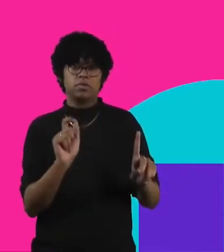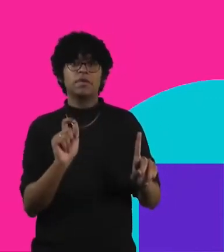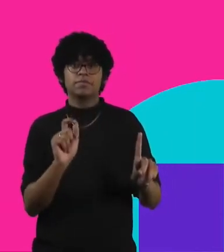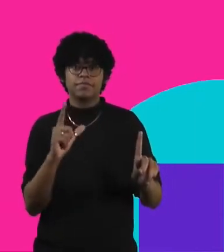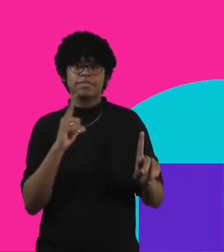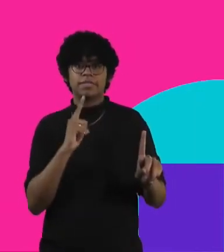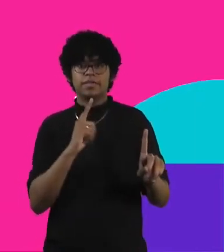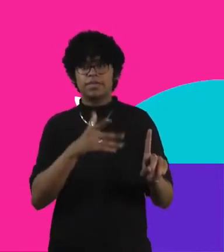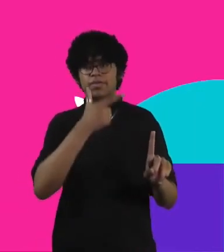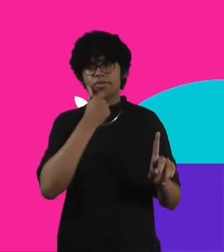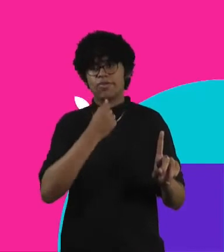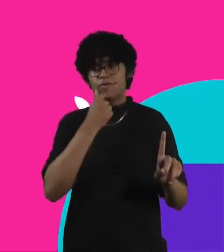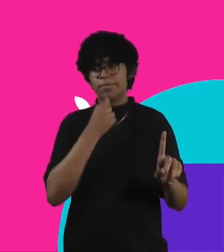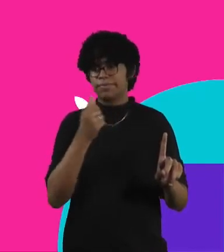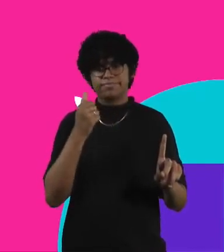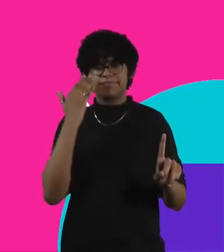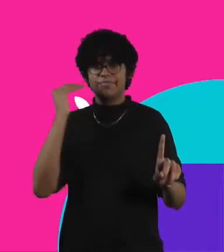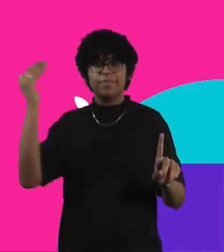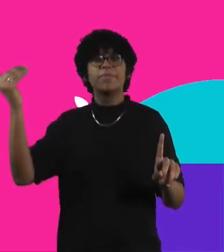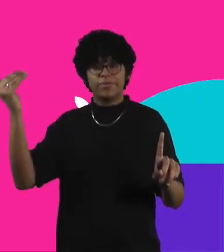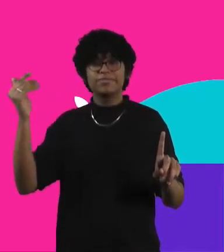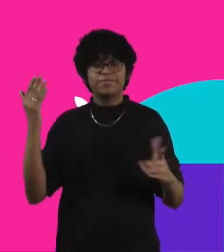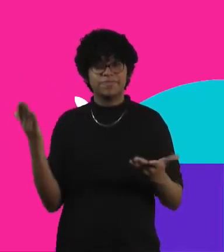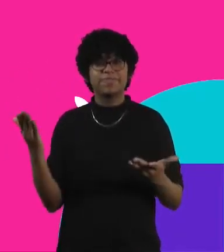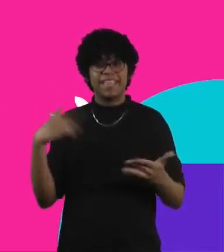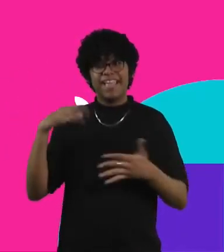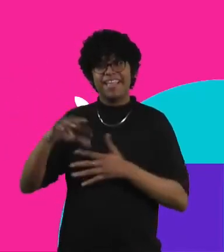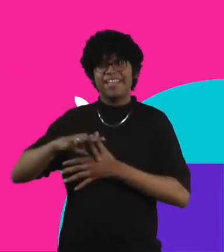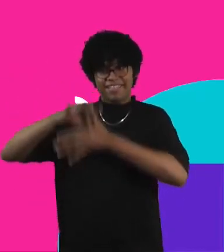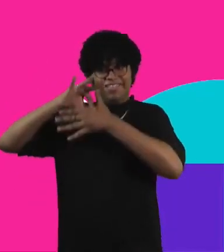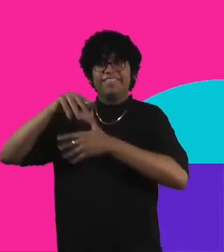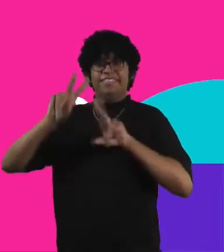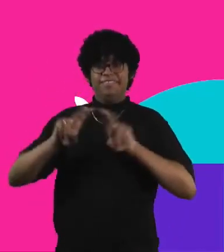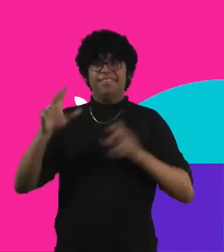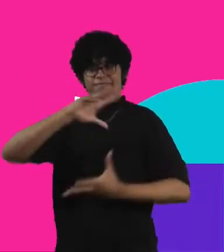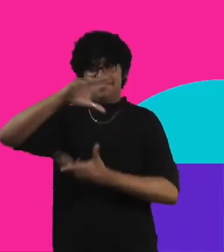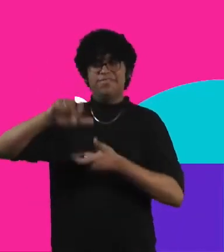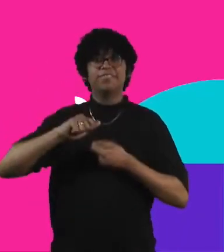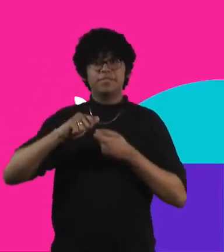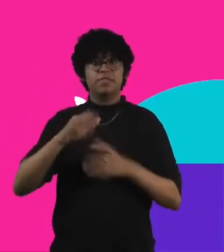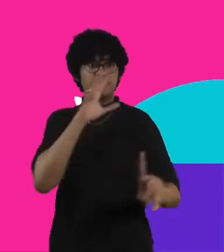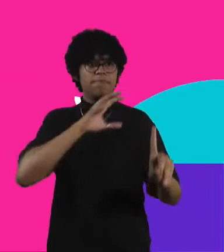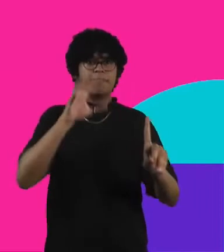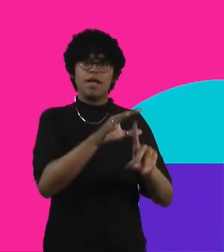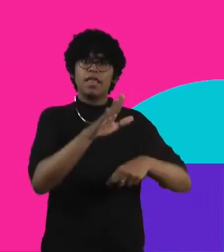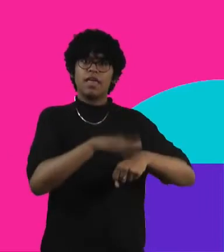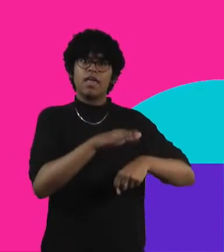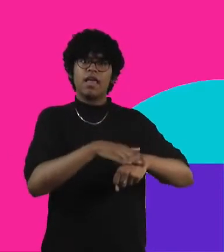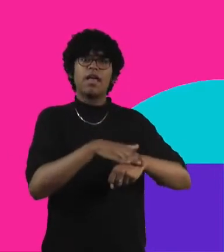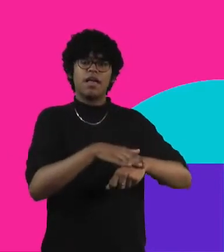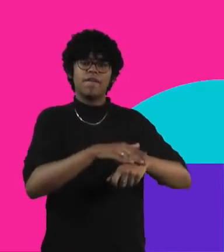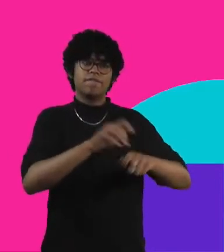o chair do DSG e que lidera essa temática no mundo todo, que ele diz que impacto é o potencial de uma ação para